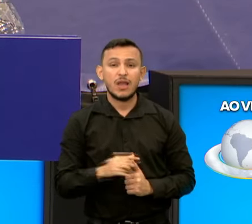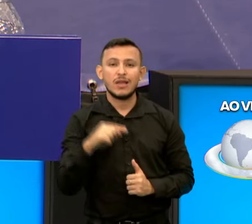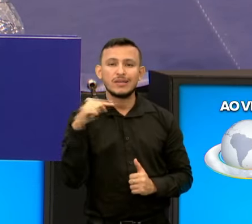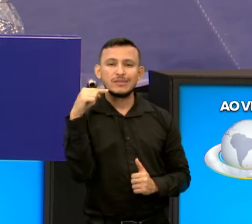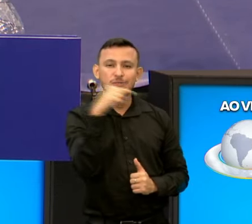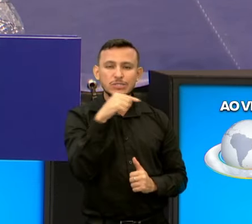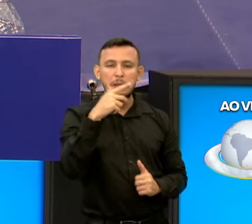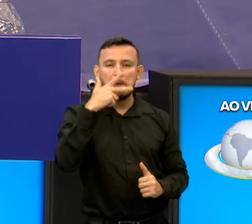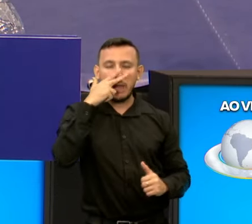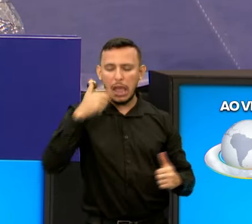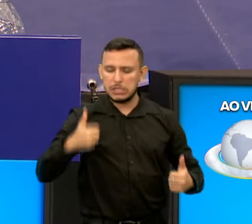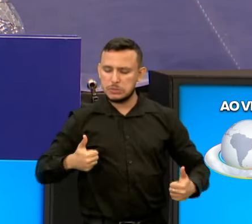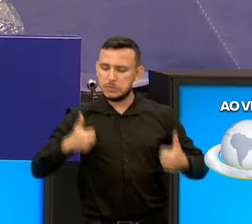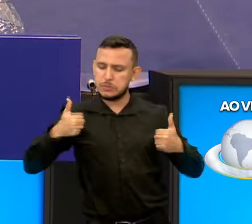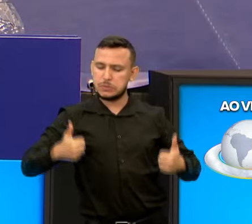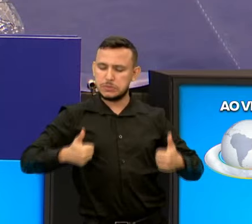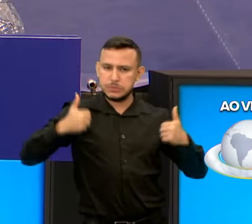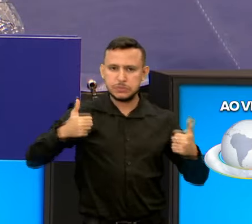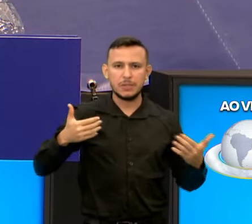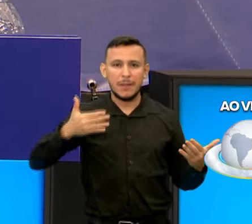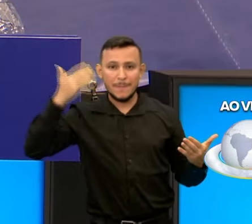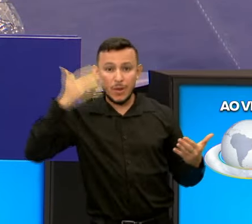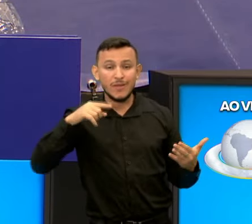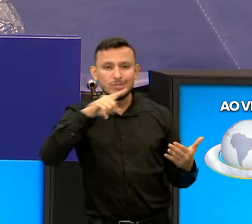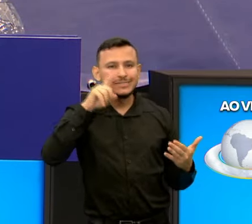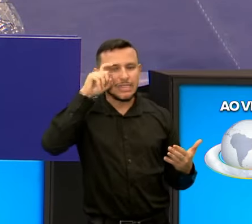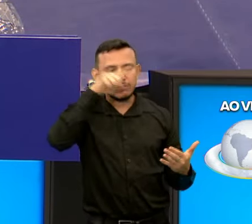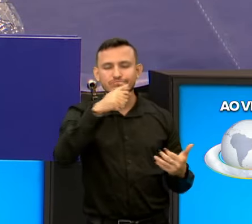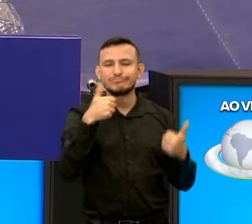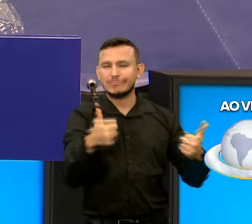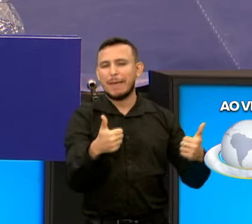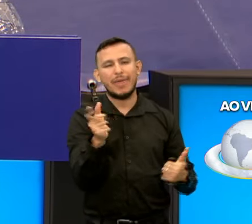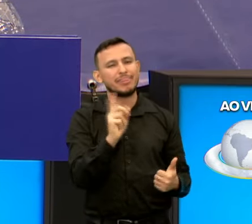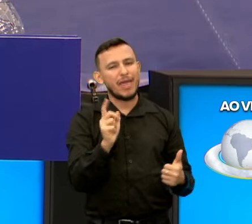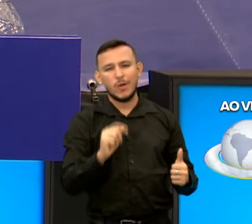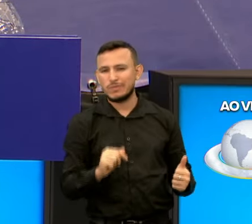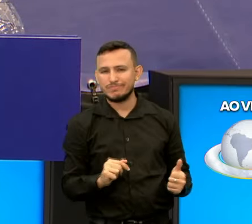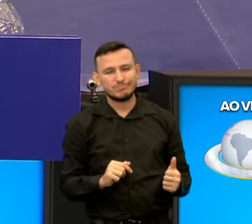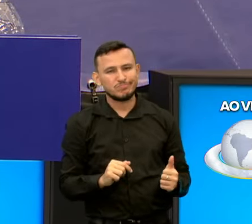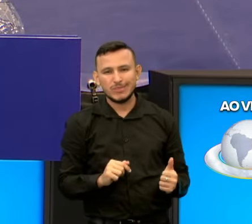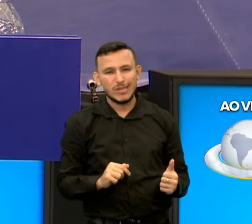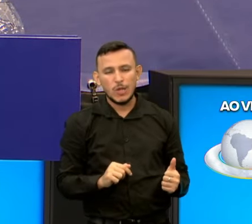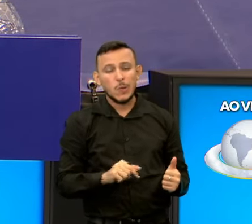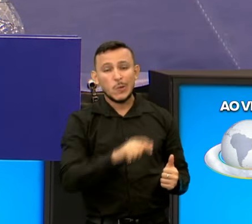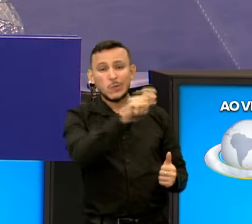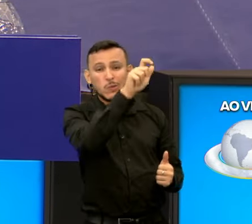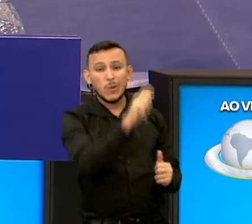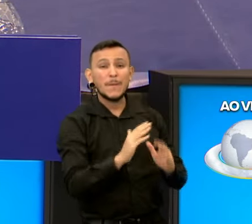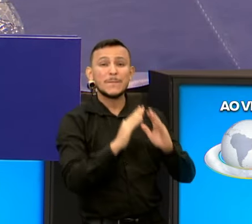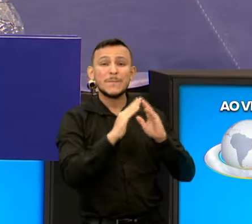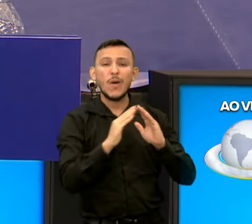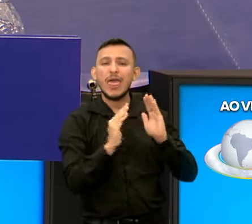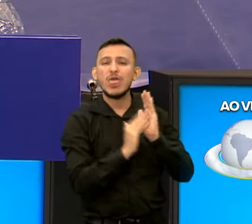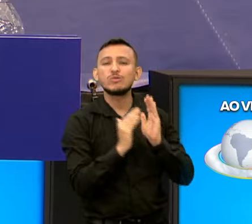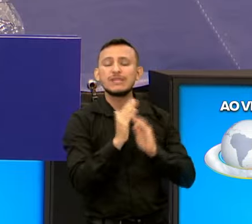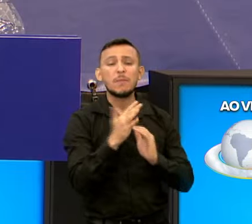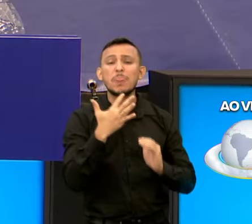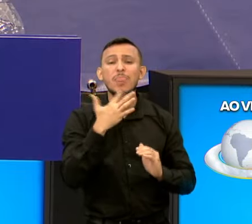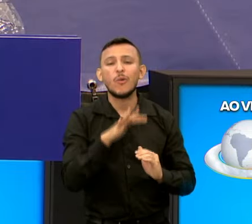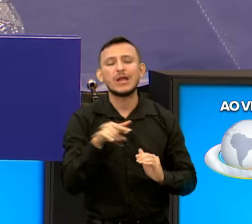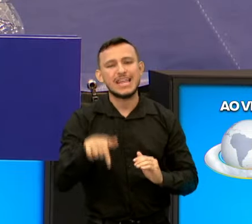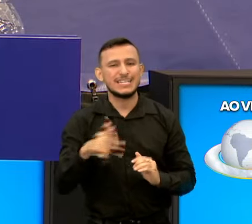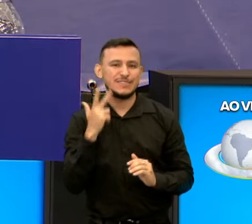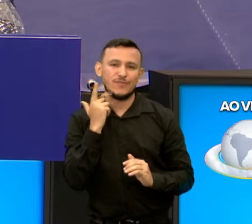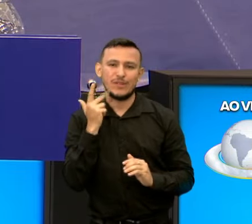arauto da moralidade, ô, candidato Sarto, o senhor não está bem. O senhor deve estar. O senhor mora no Eusébio, não conhece